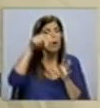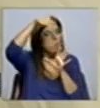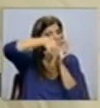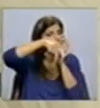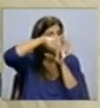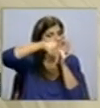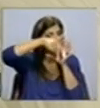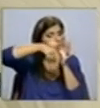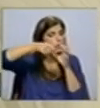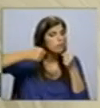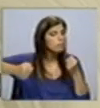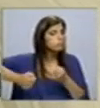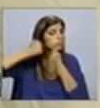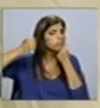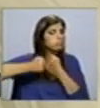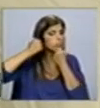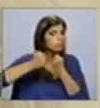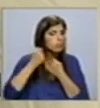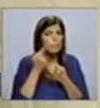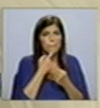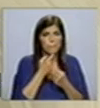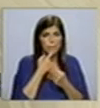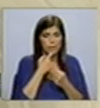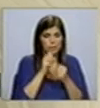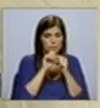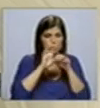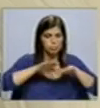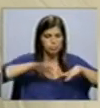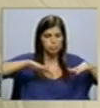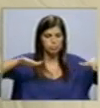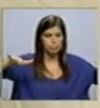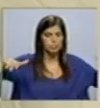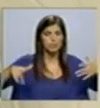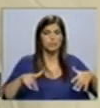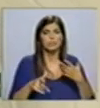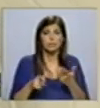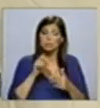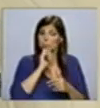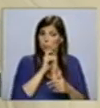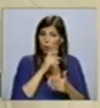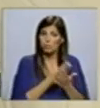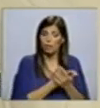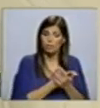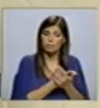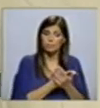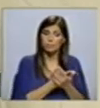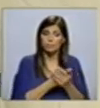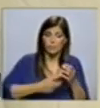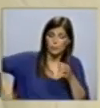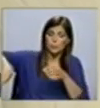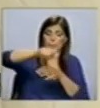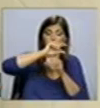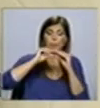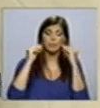que esse choque de tempestade de rochas no interior de Saturno propagam também essas ondas de choque que podem chegar até os anéis de Saturno e,